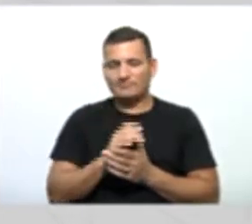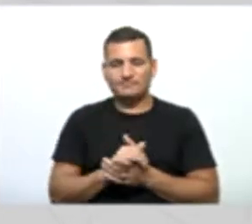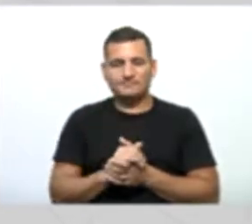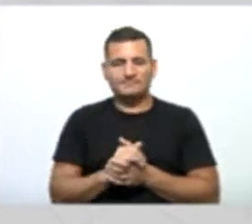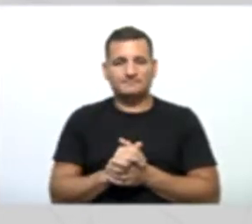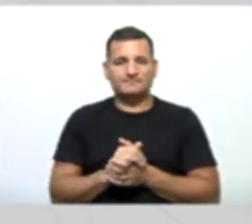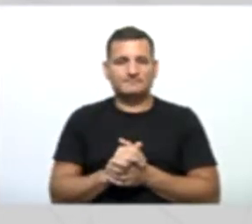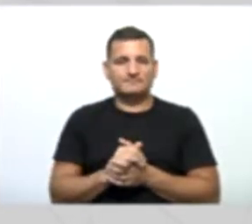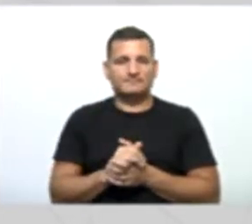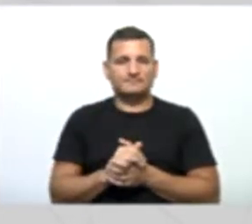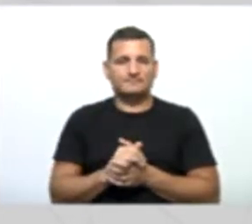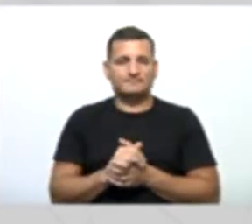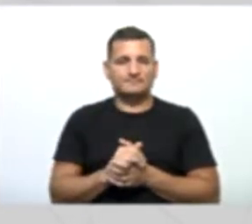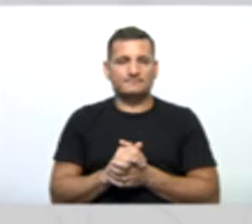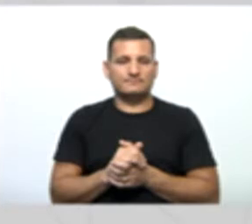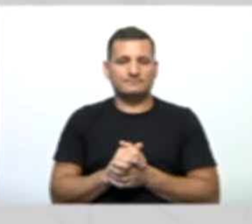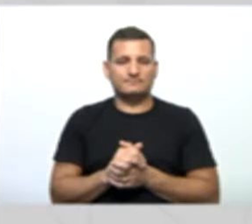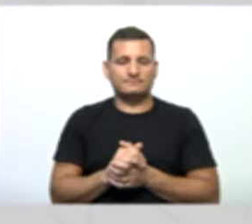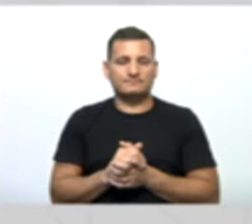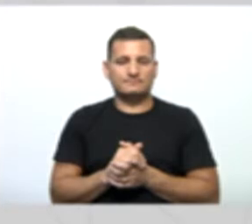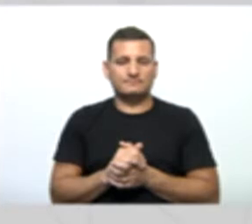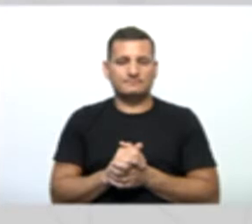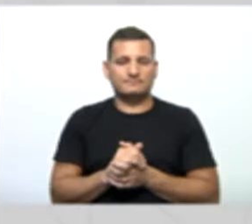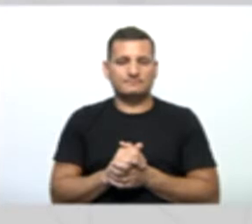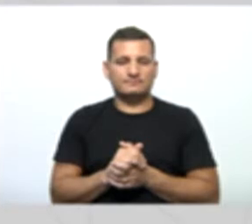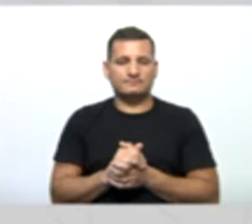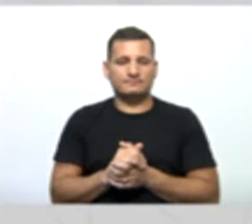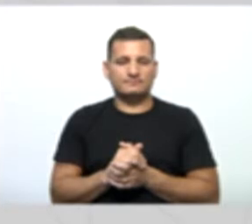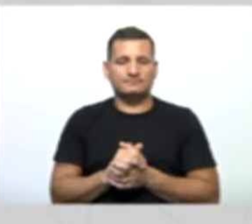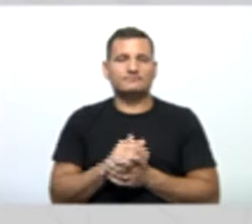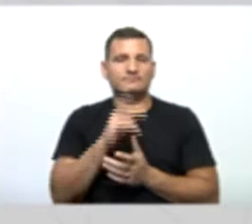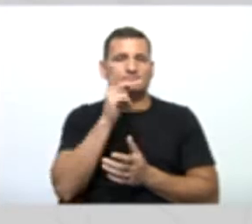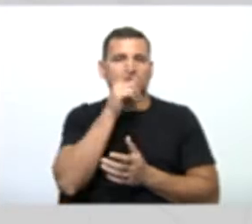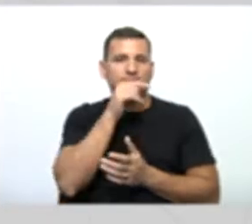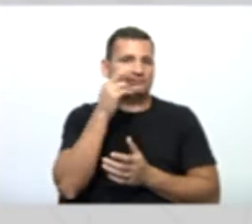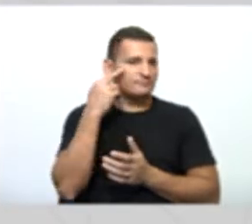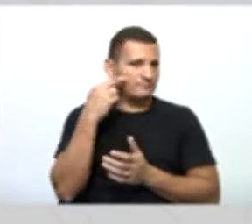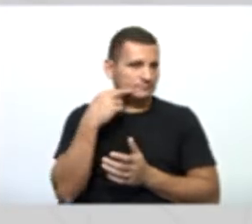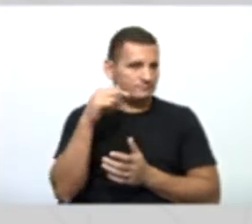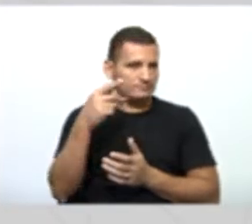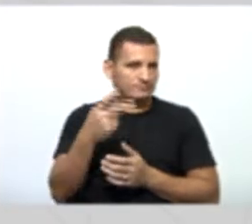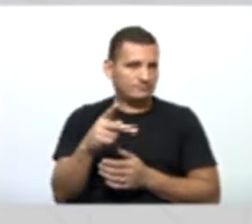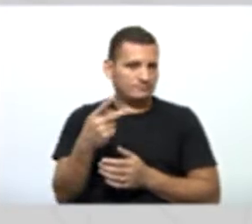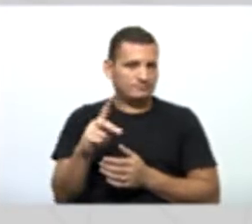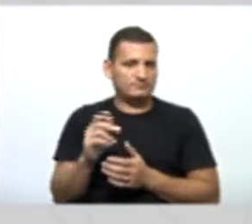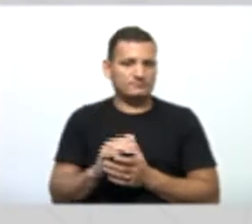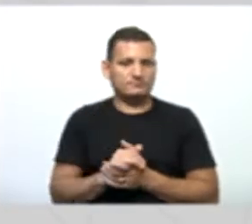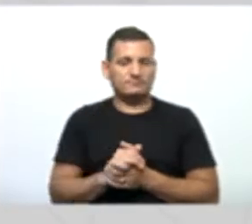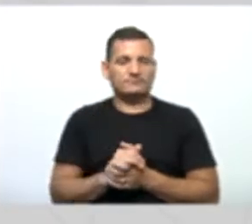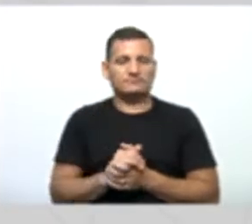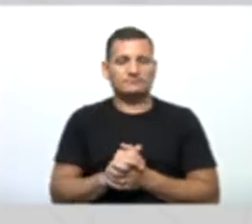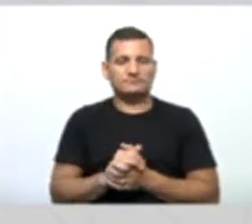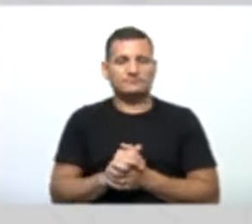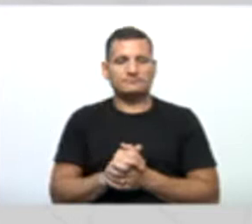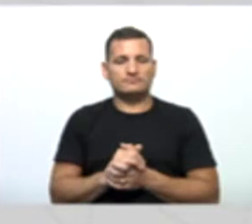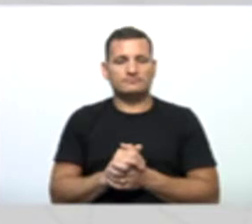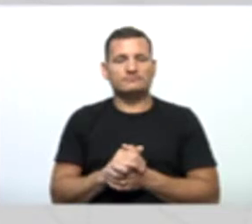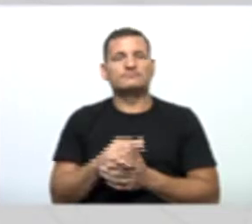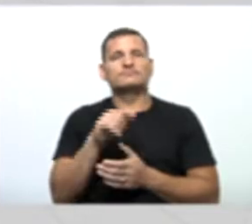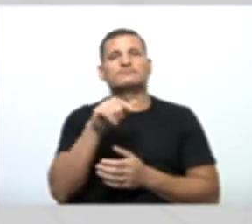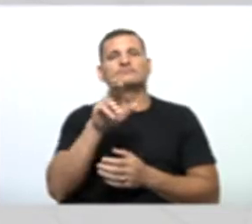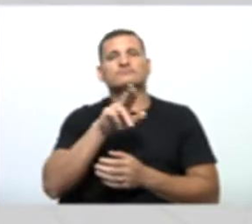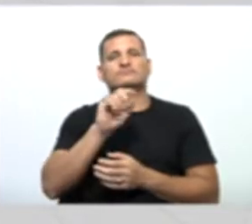como está um exemplo, inclusive aqui de Porto Velho, Rondônia. Veja bem aí. Então, o que acontece? A gente aplicou o princípio